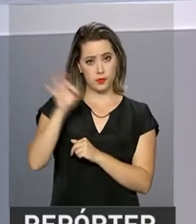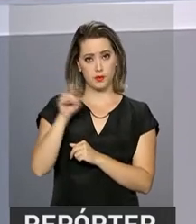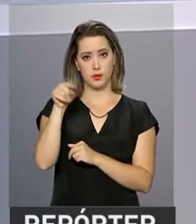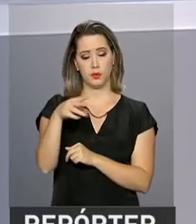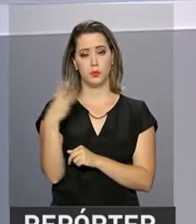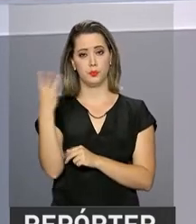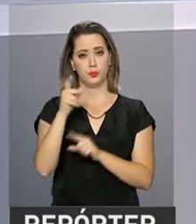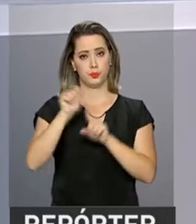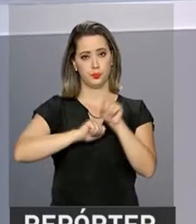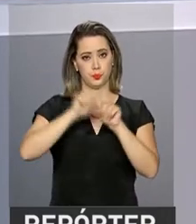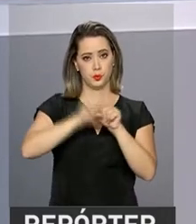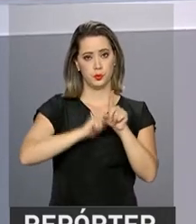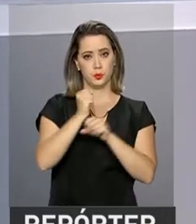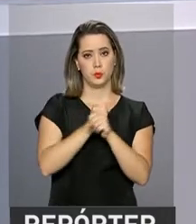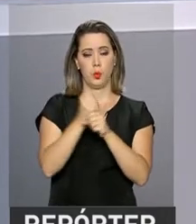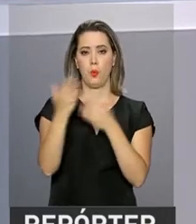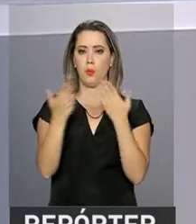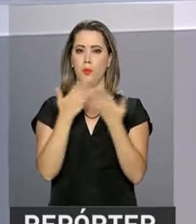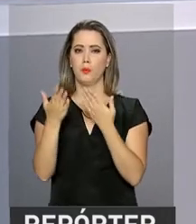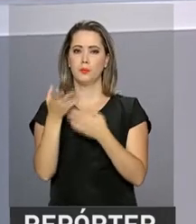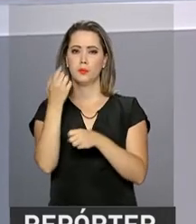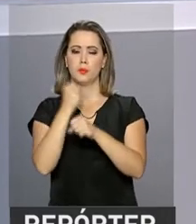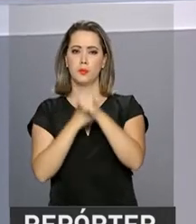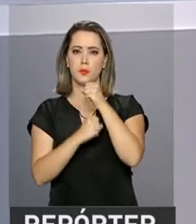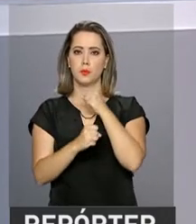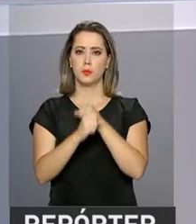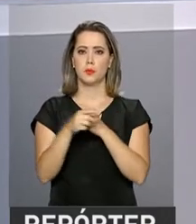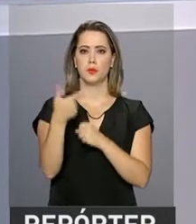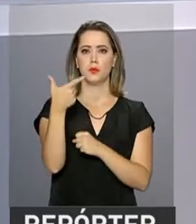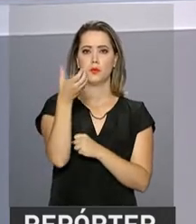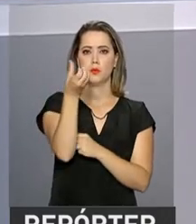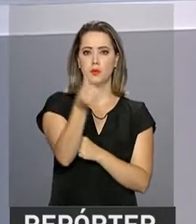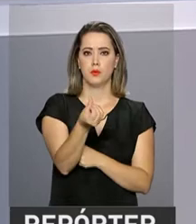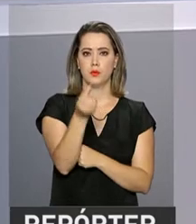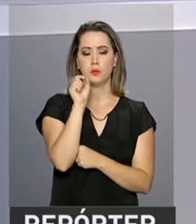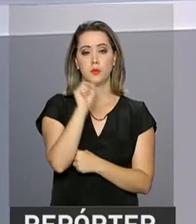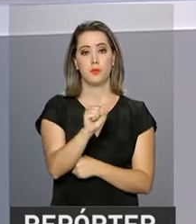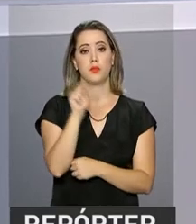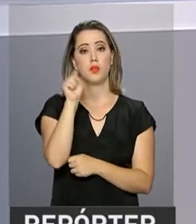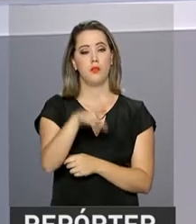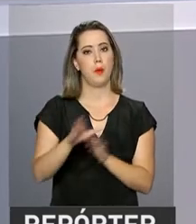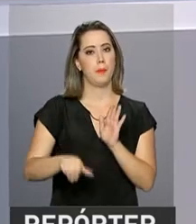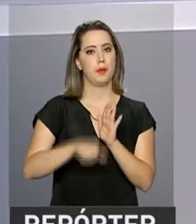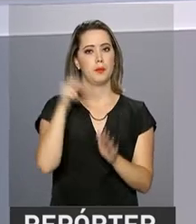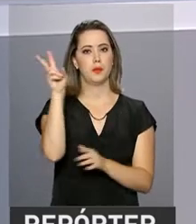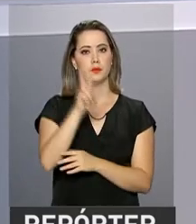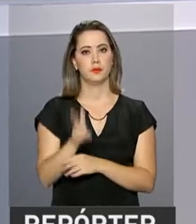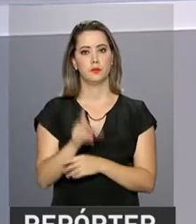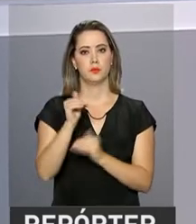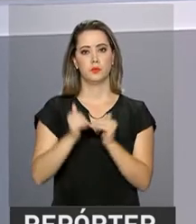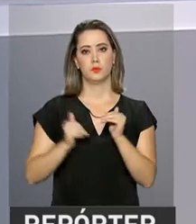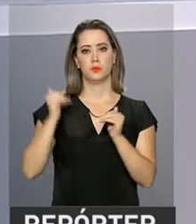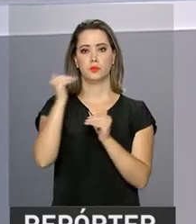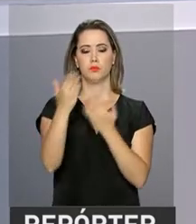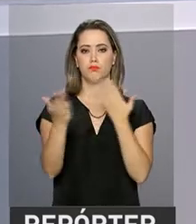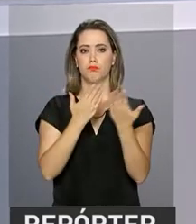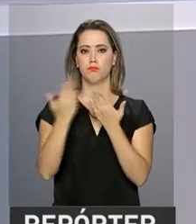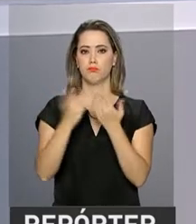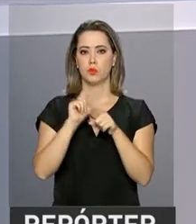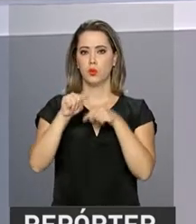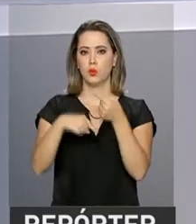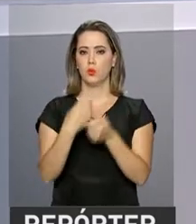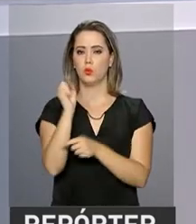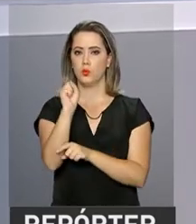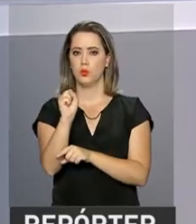do ano se comparado com os três últimos meses de 2010 16 esta foi a primeira alta nesta comparação